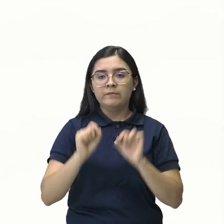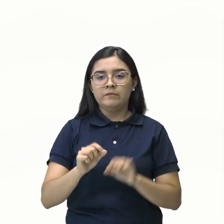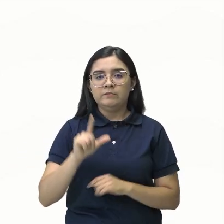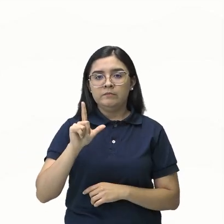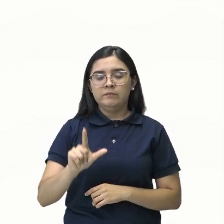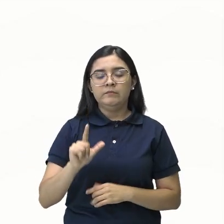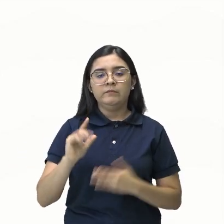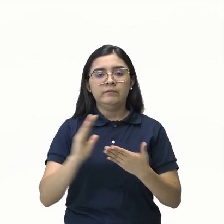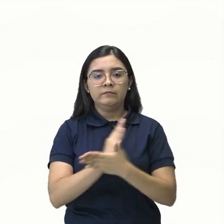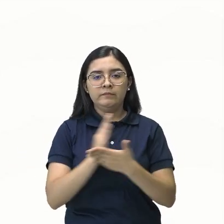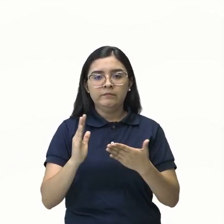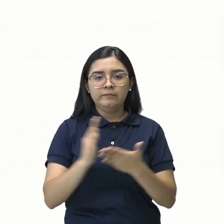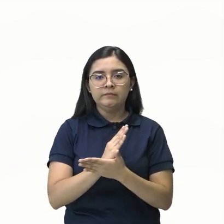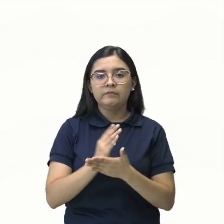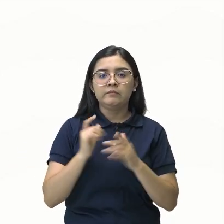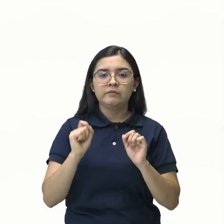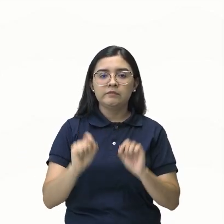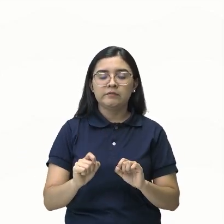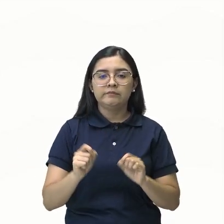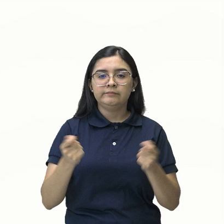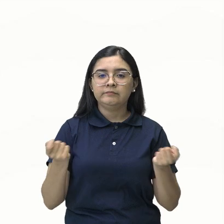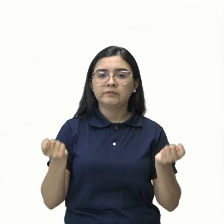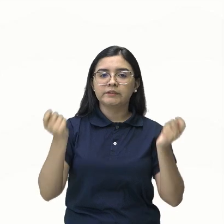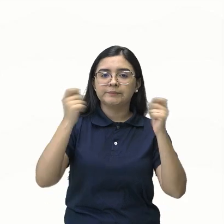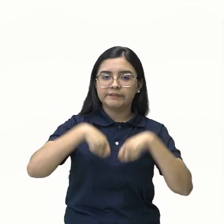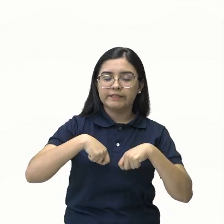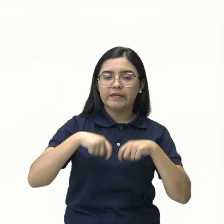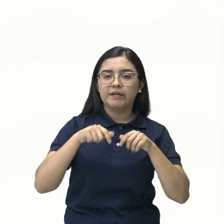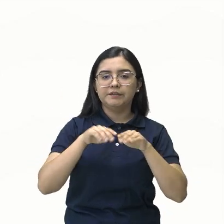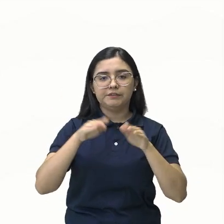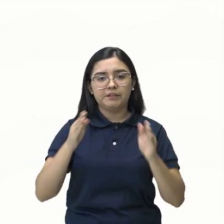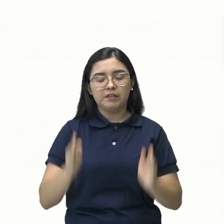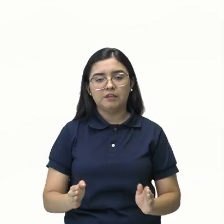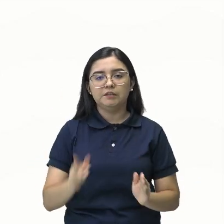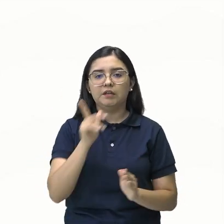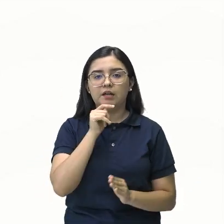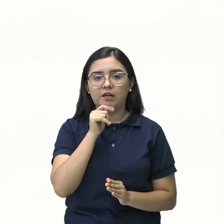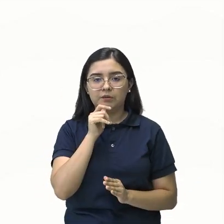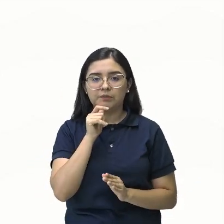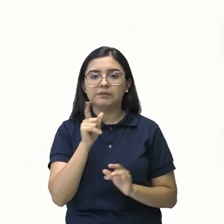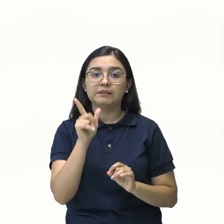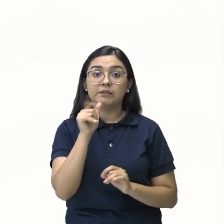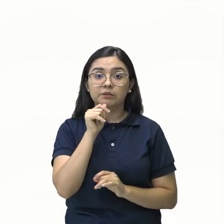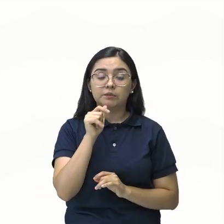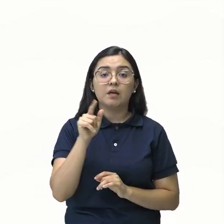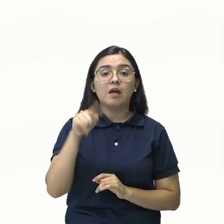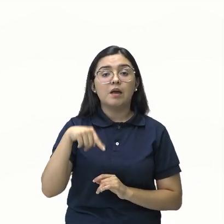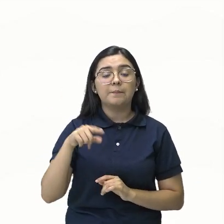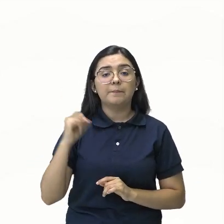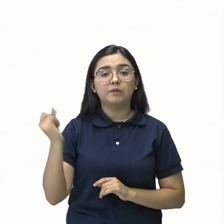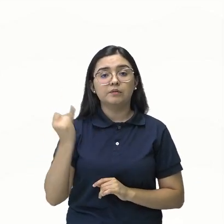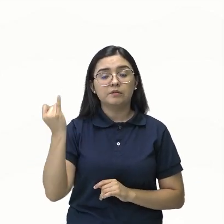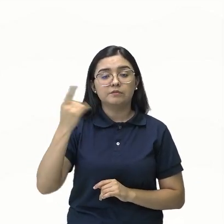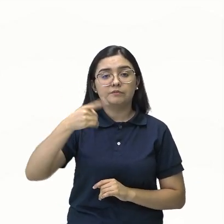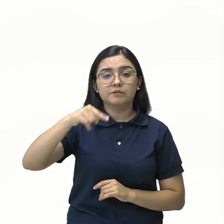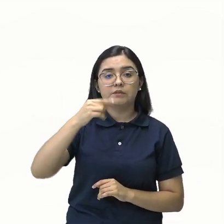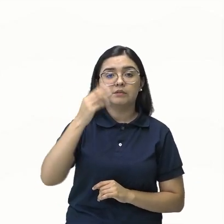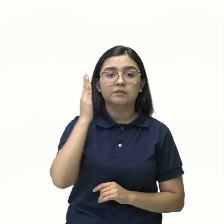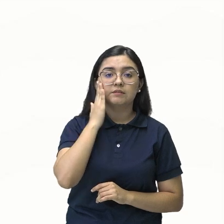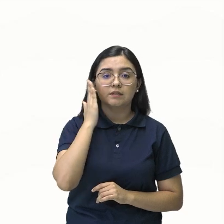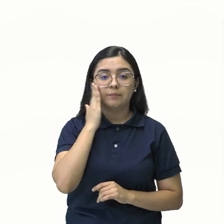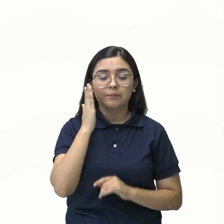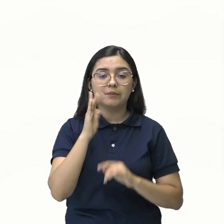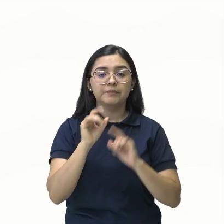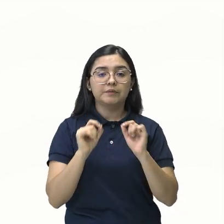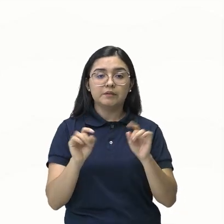porque normalmente quando você fala de capacidade, de caixa d'água, coisa líquida, é importante que você saiba, né?